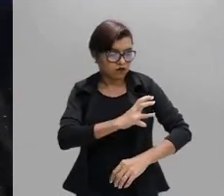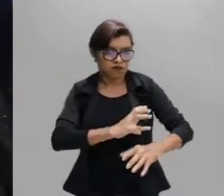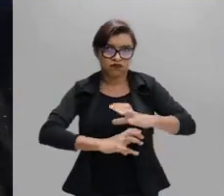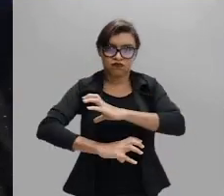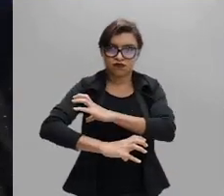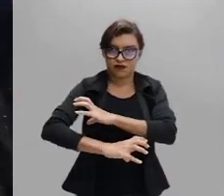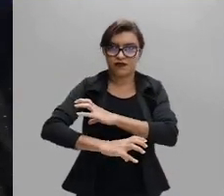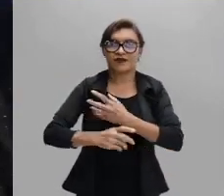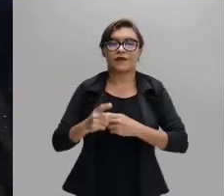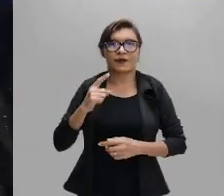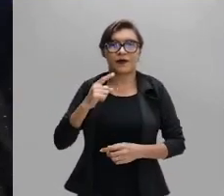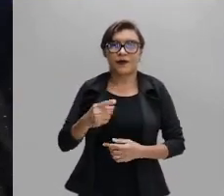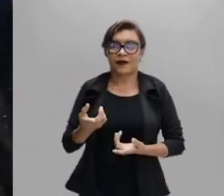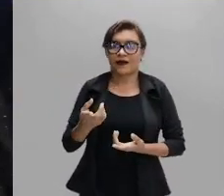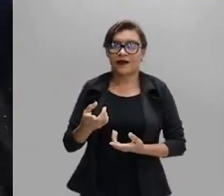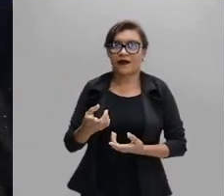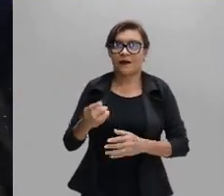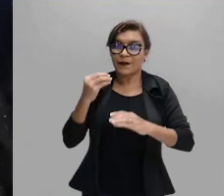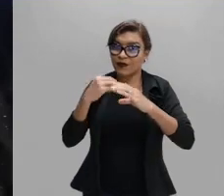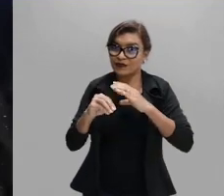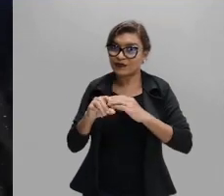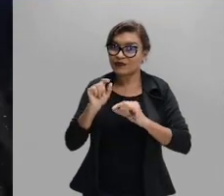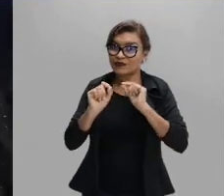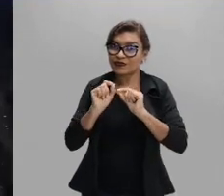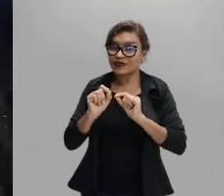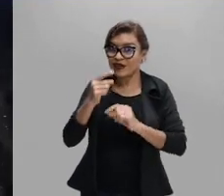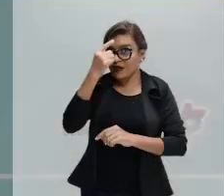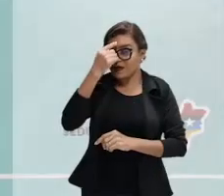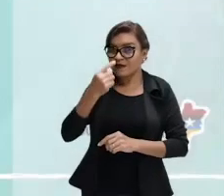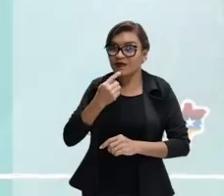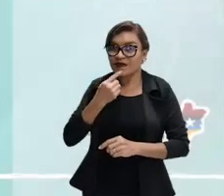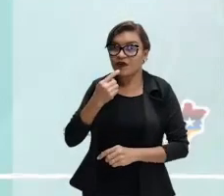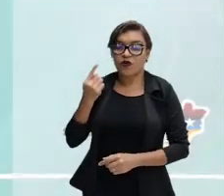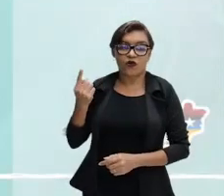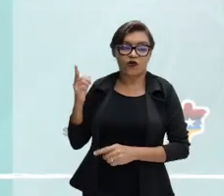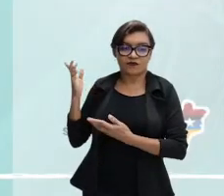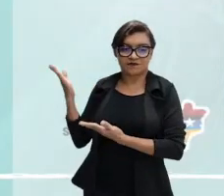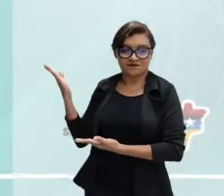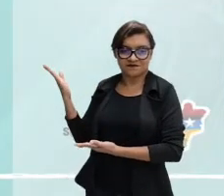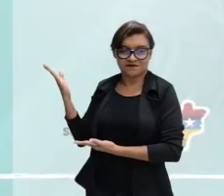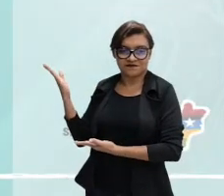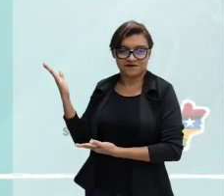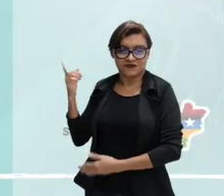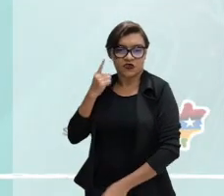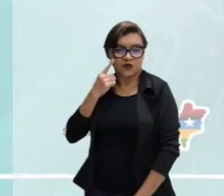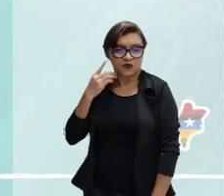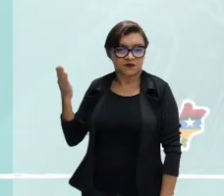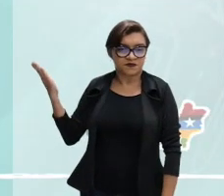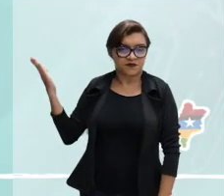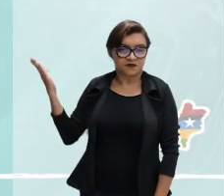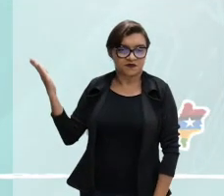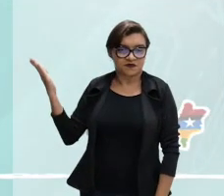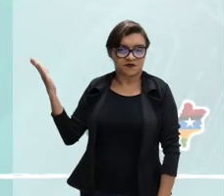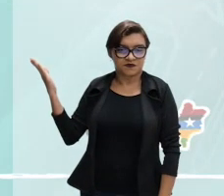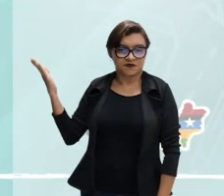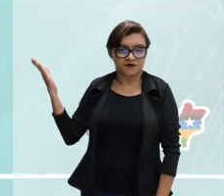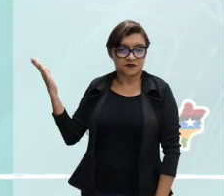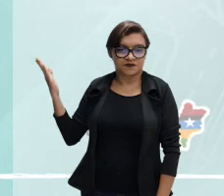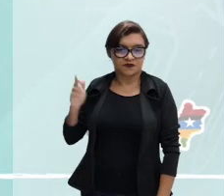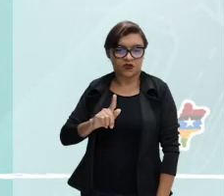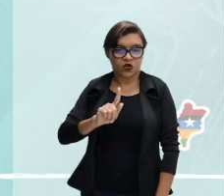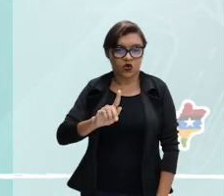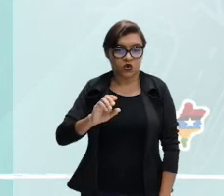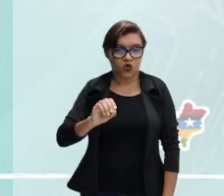Goku. Goku, galera, vocês acham que Goku é um cara obeso? Percebam na imagem aqui, ele totalmente musculoso. Ele tem